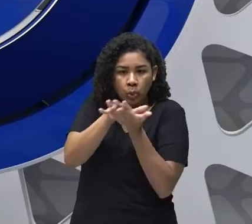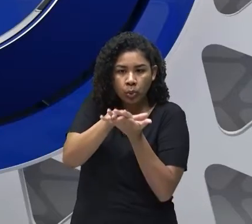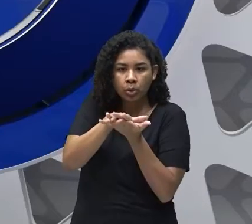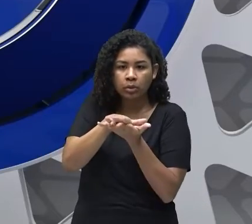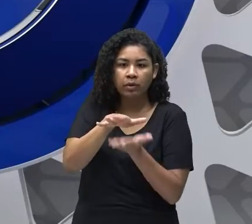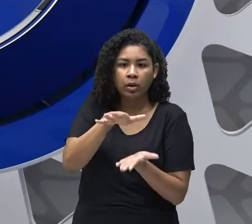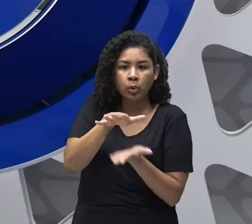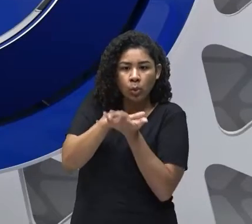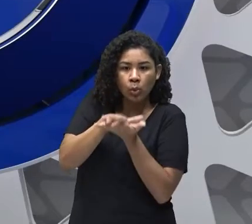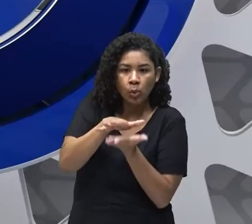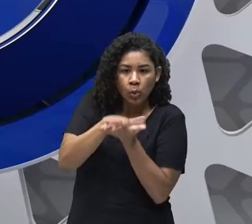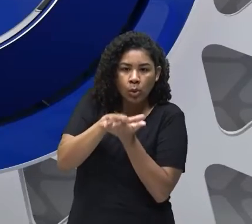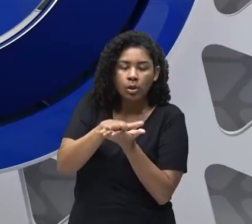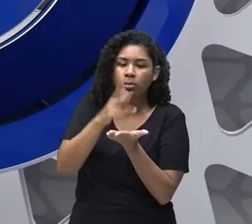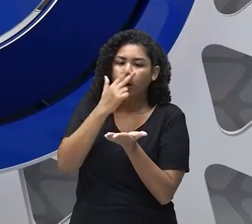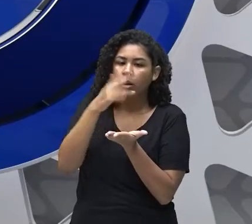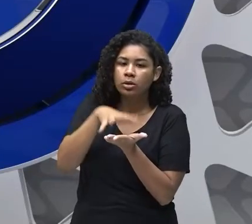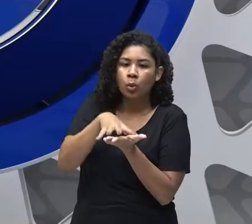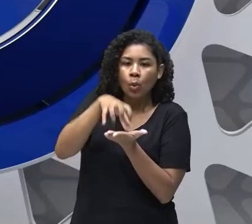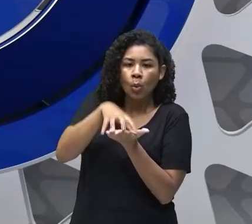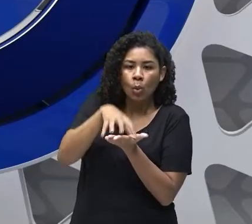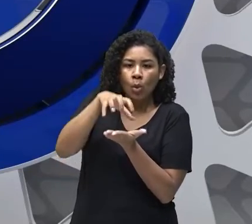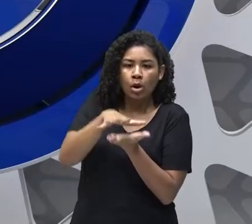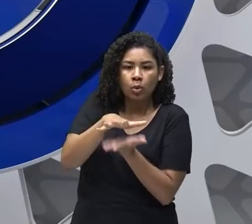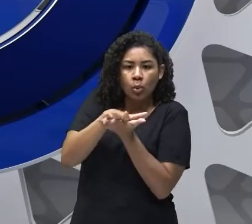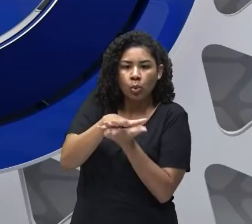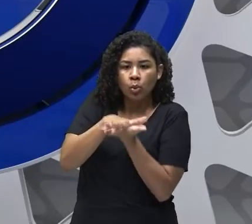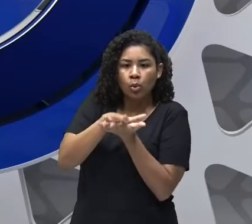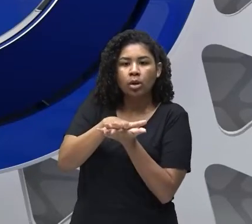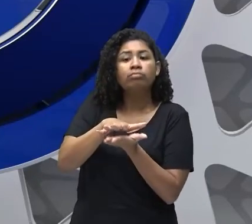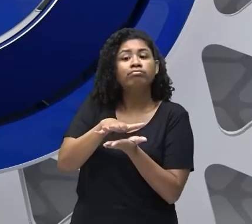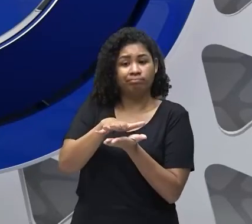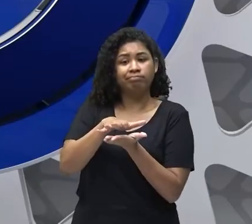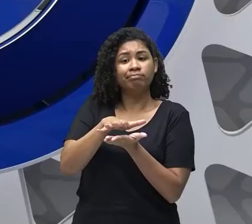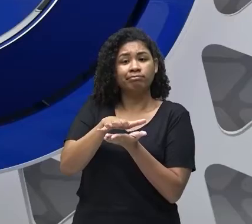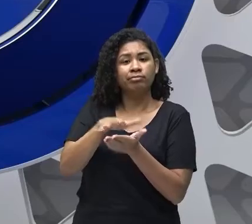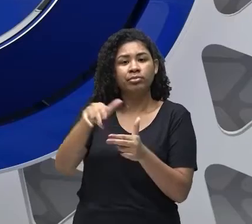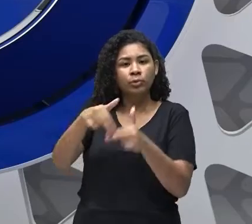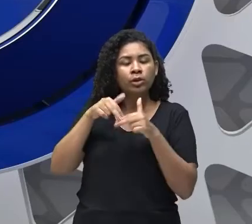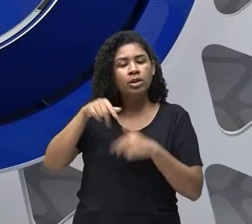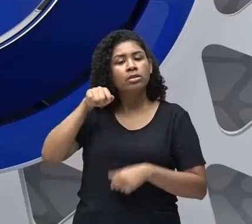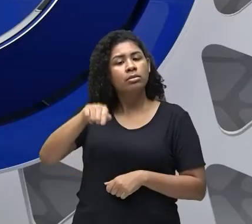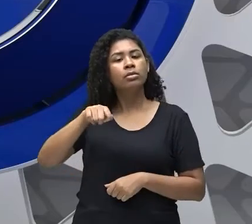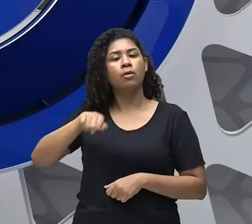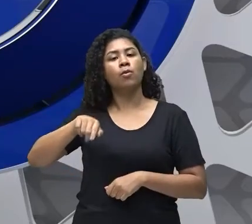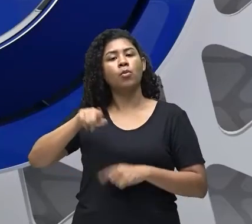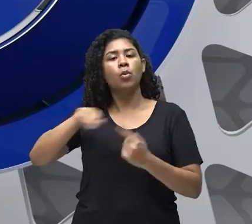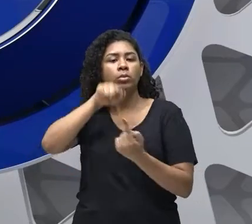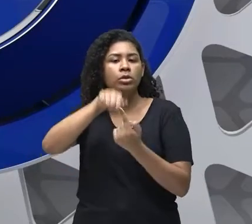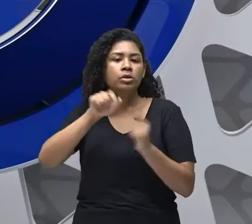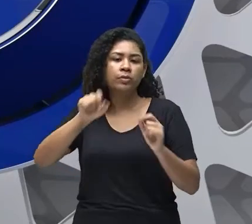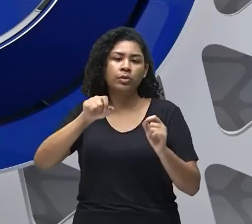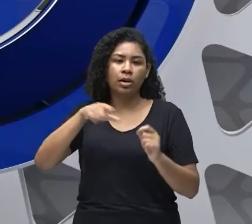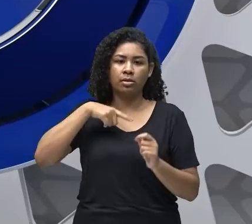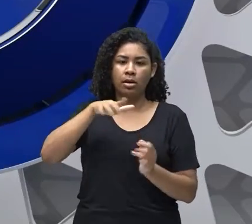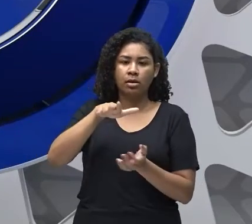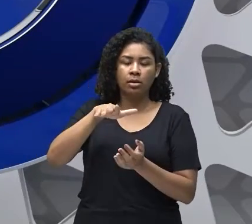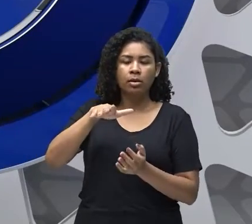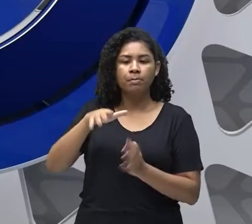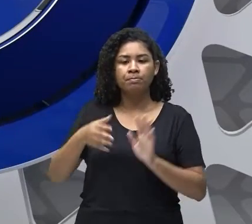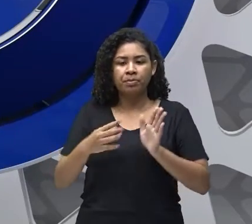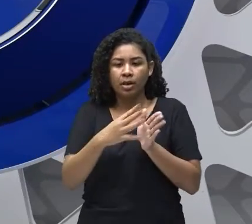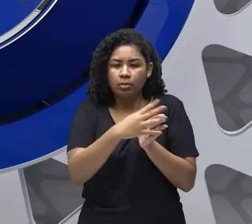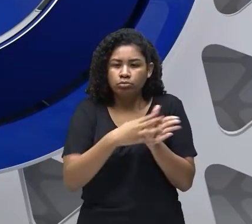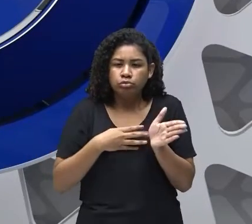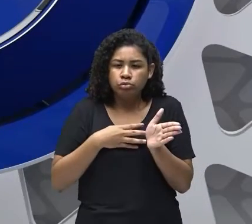vai ficar ali grudadinho, porque o objetivo dele é pegar o ar do ambiente dentro lá da máquina, né, que realiza essa